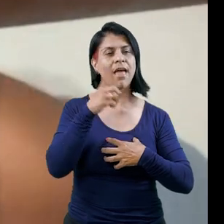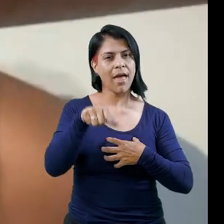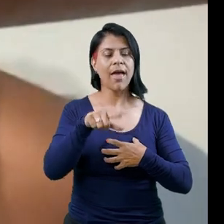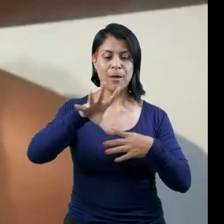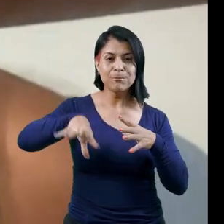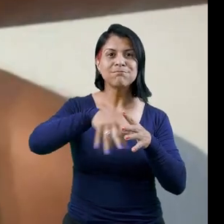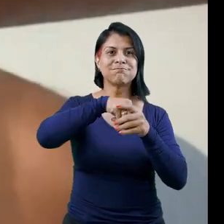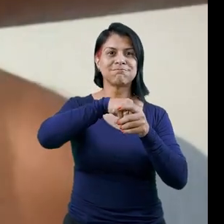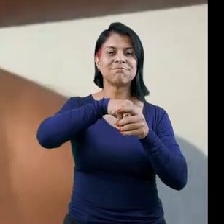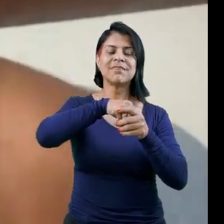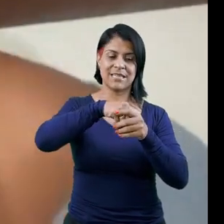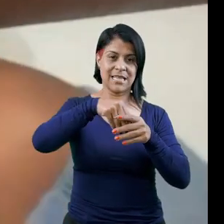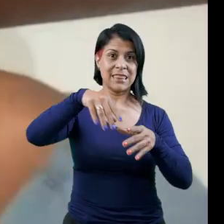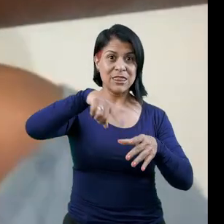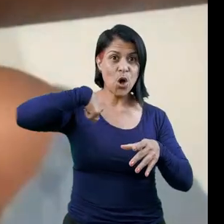compõem,